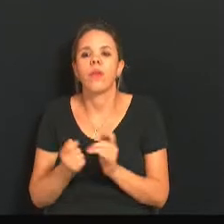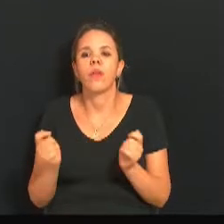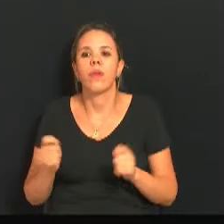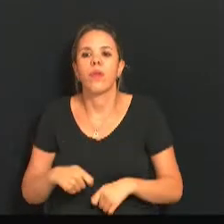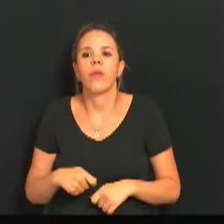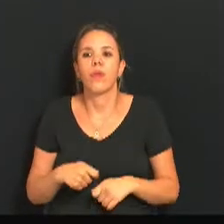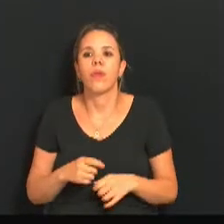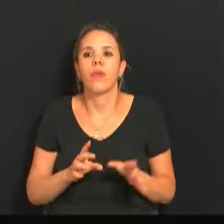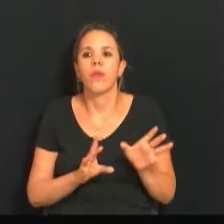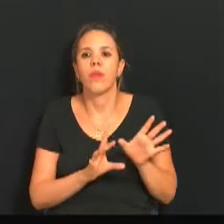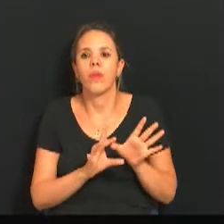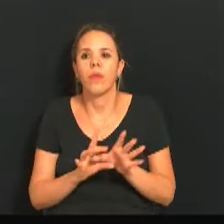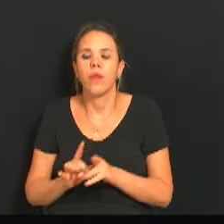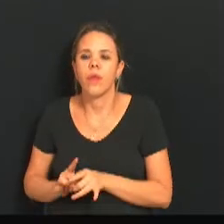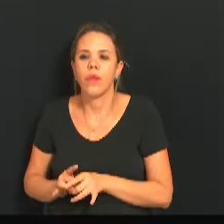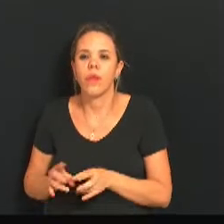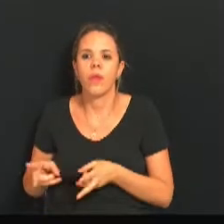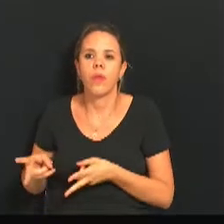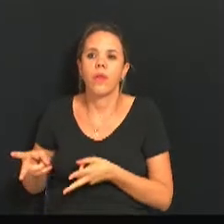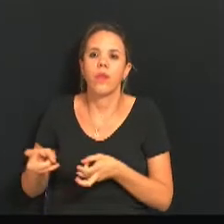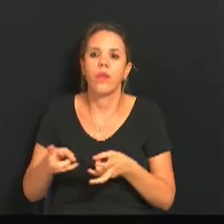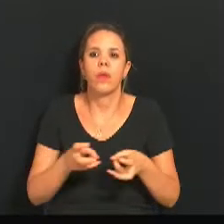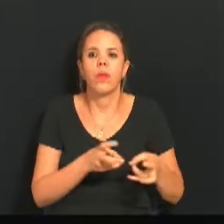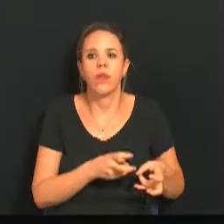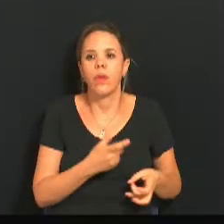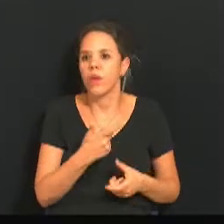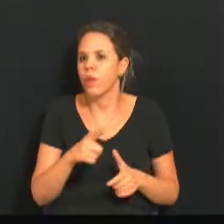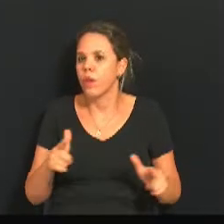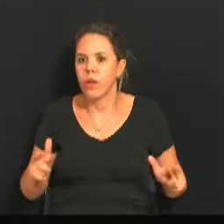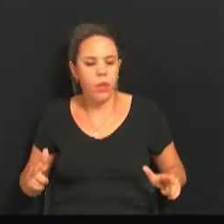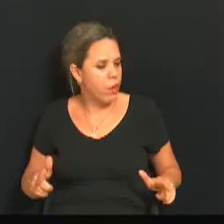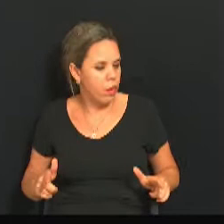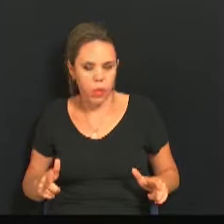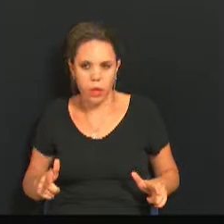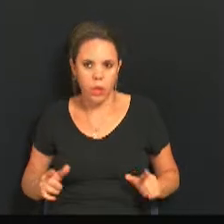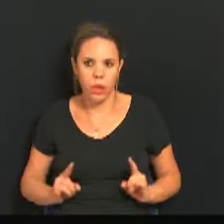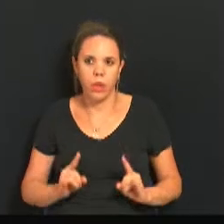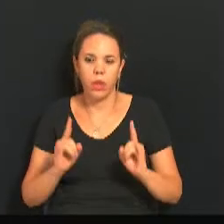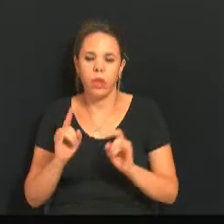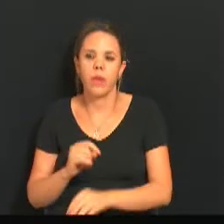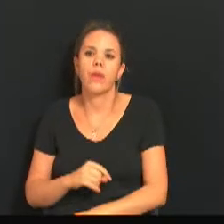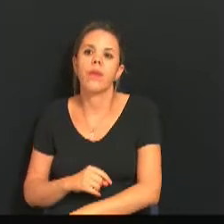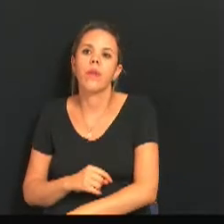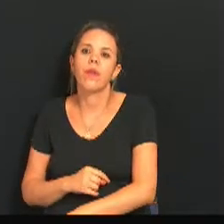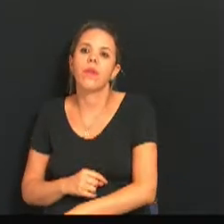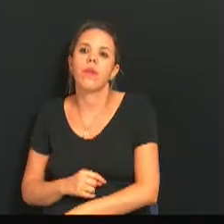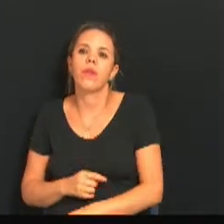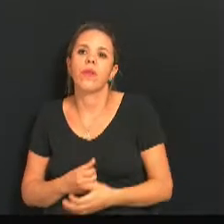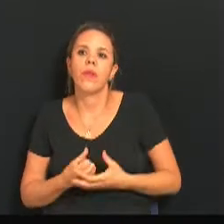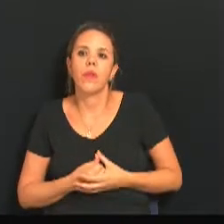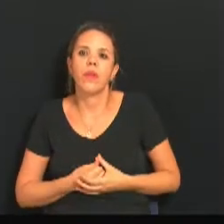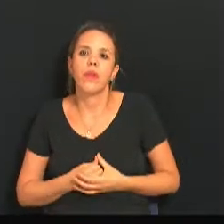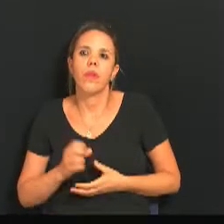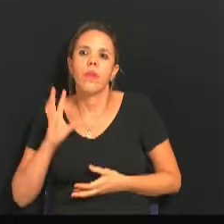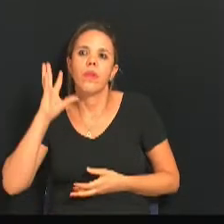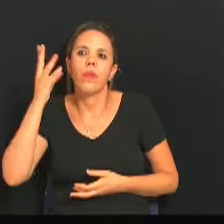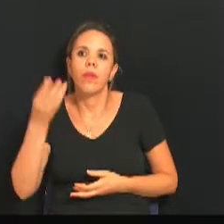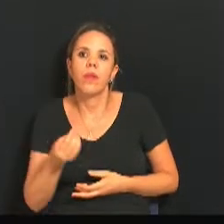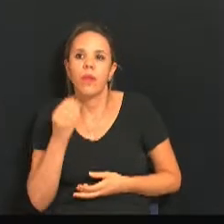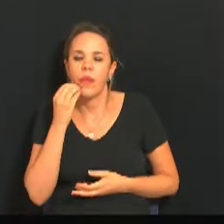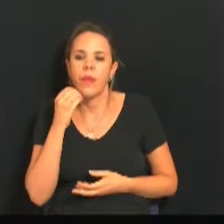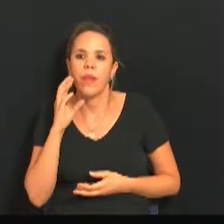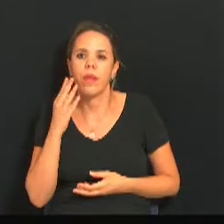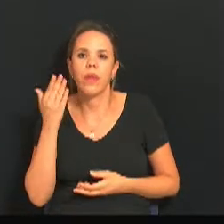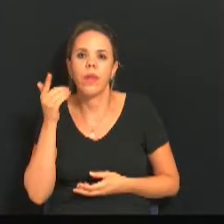mais contexto senhores percebe e não há nenhum outro difícil porque assim tendemos conseguimos